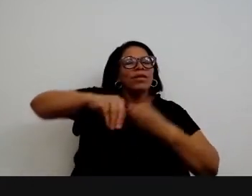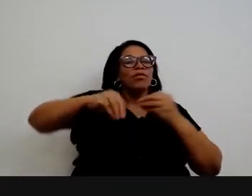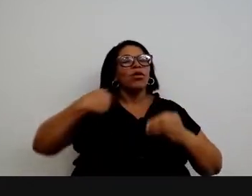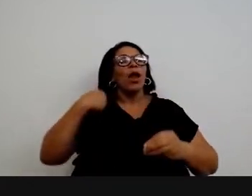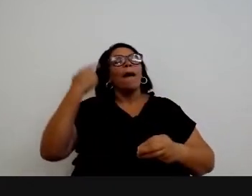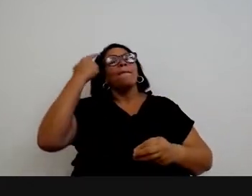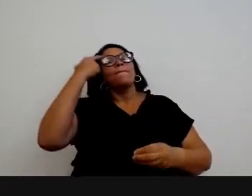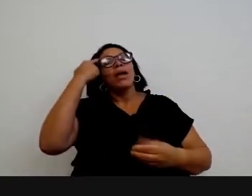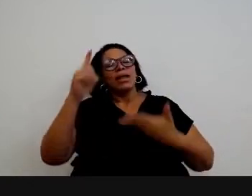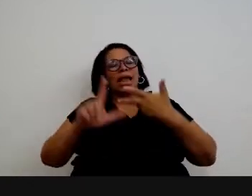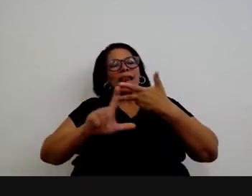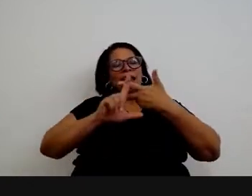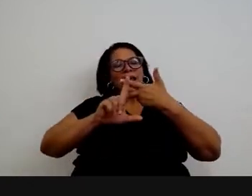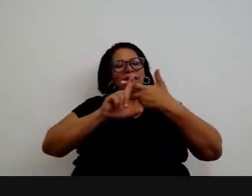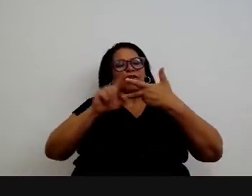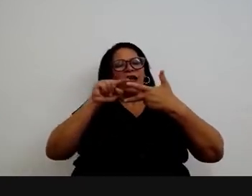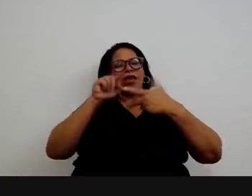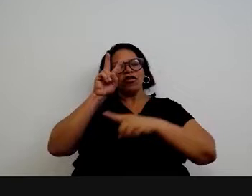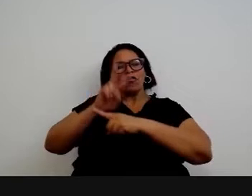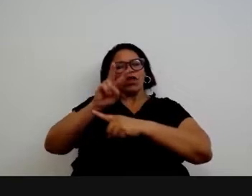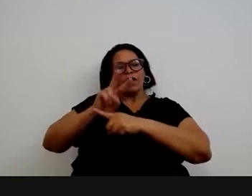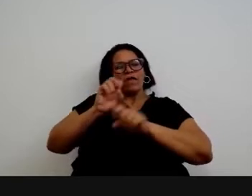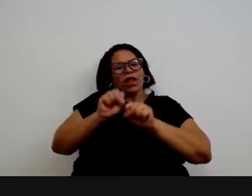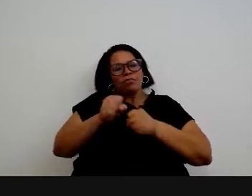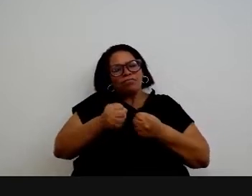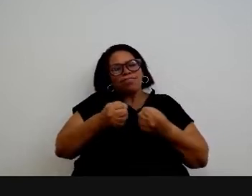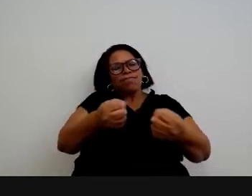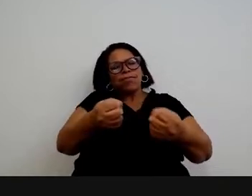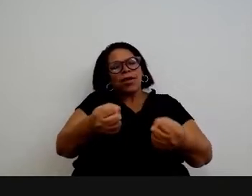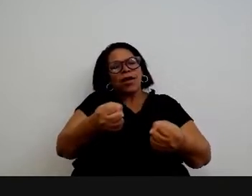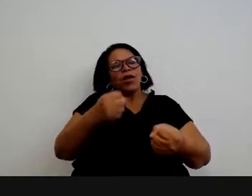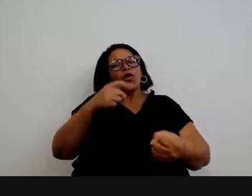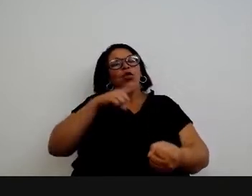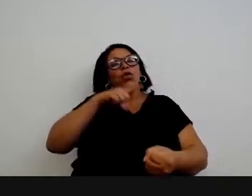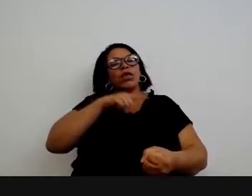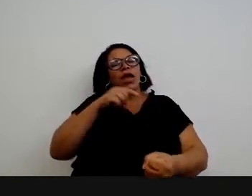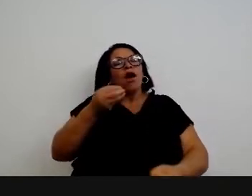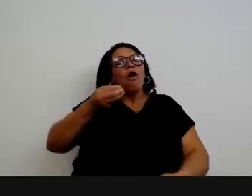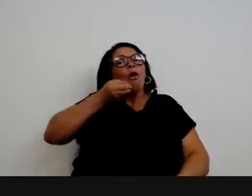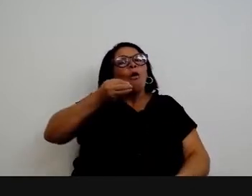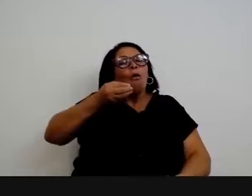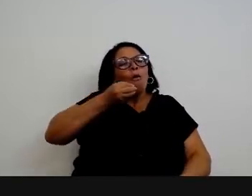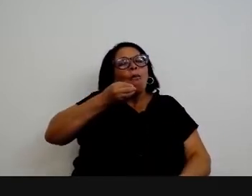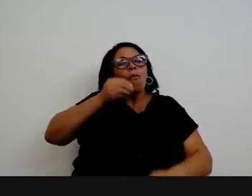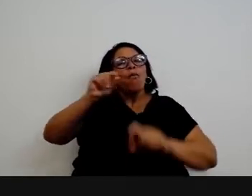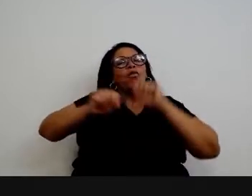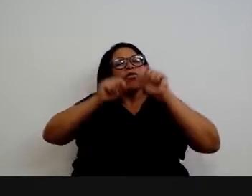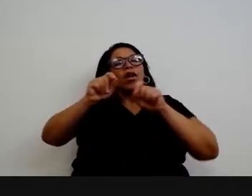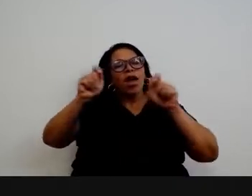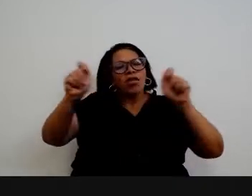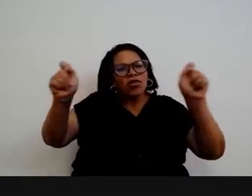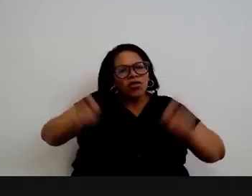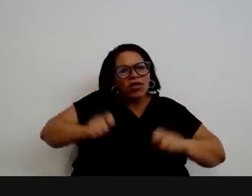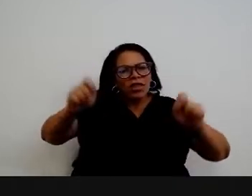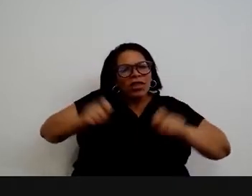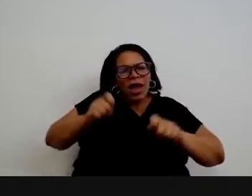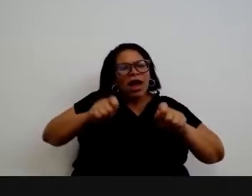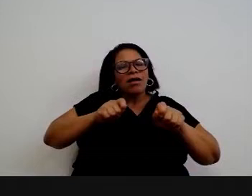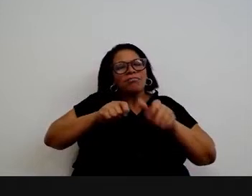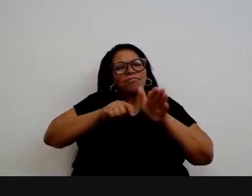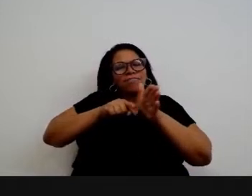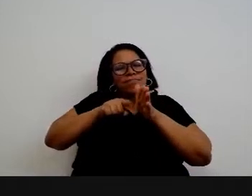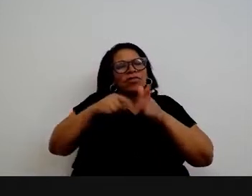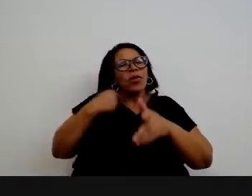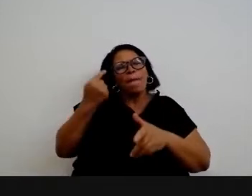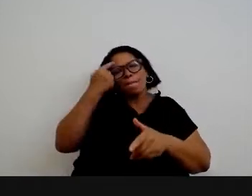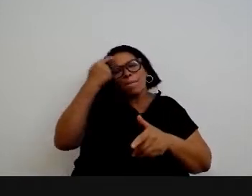assim, se o legislativo não defender isso, e se o legislativo minimamente não tiver oportunidade e possibilidade de